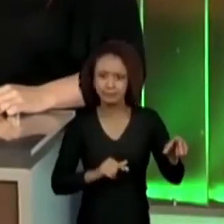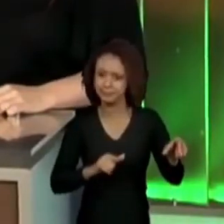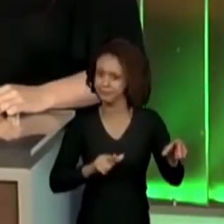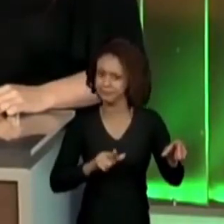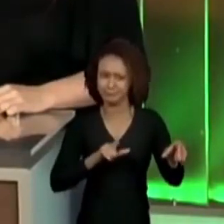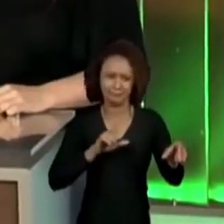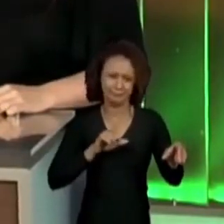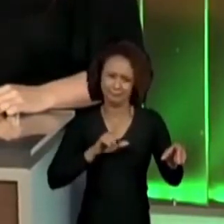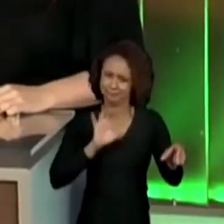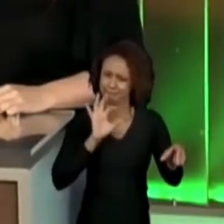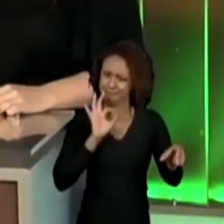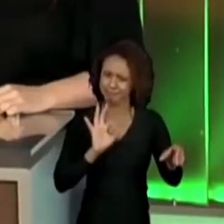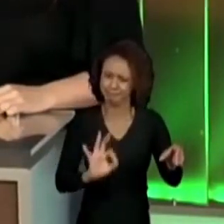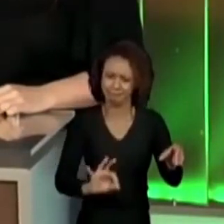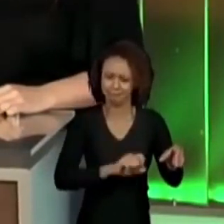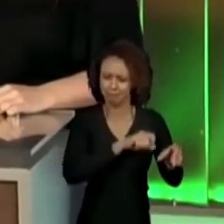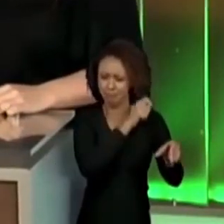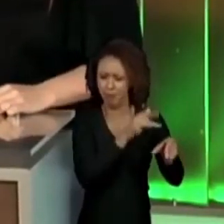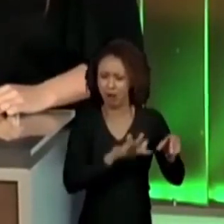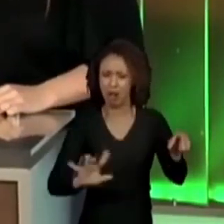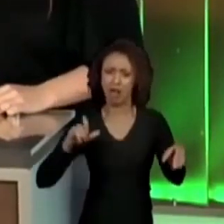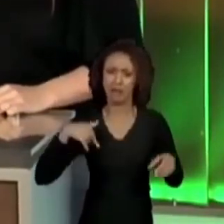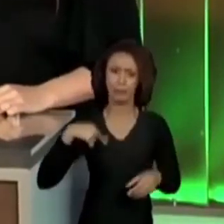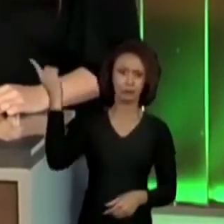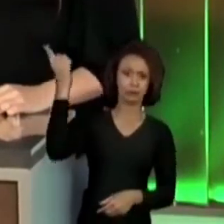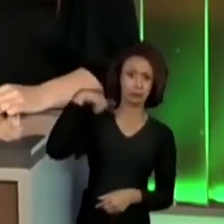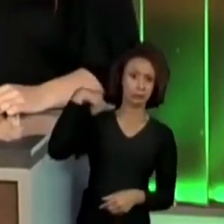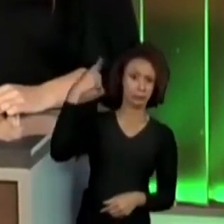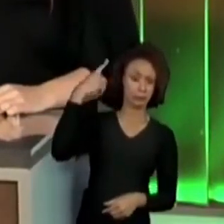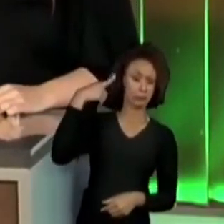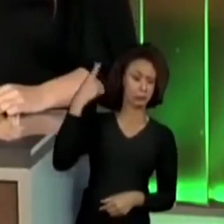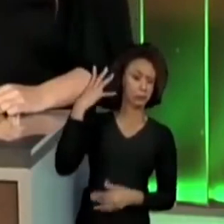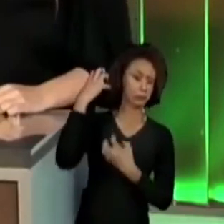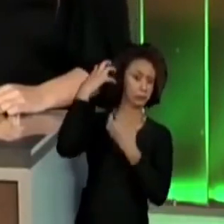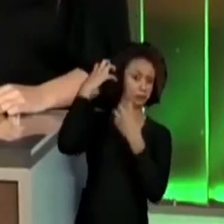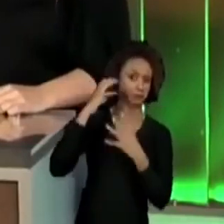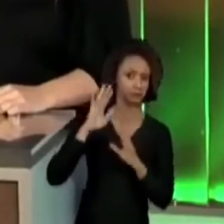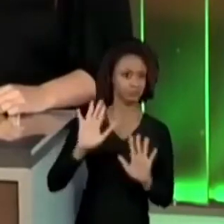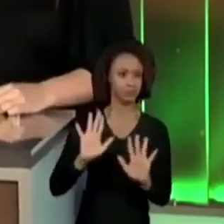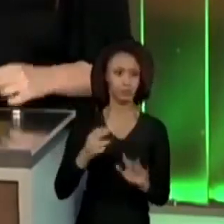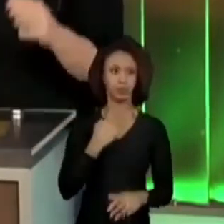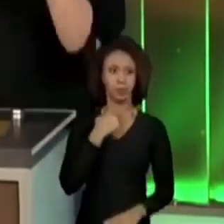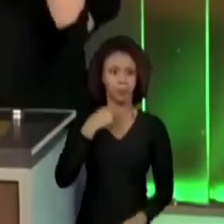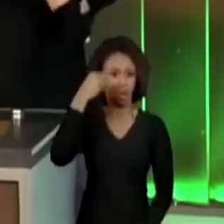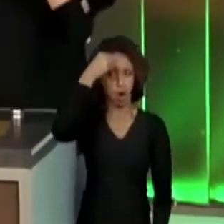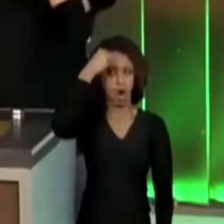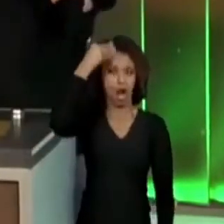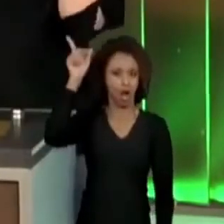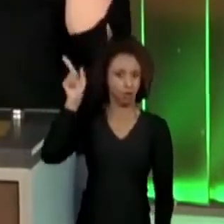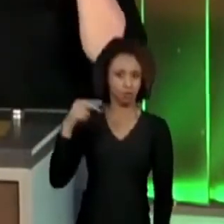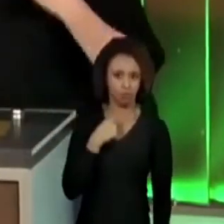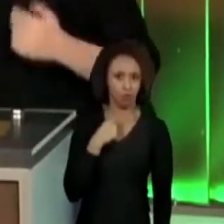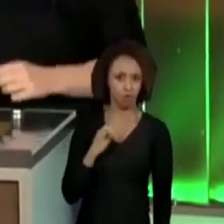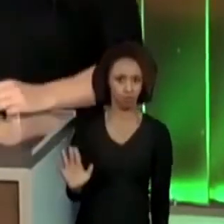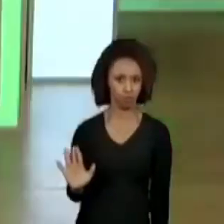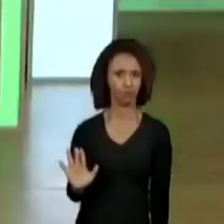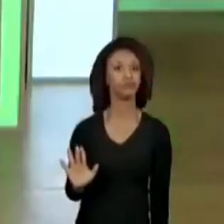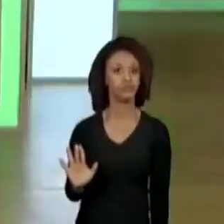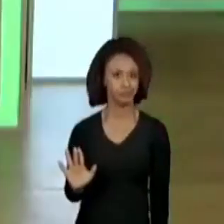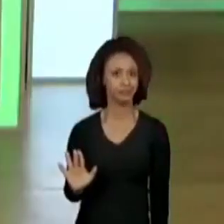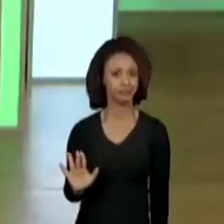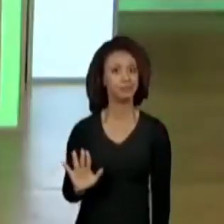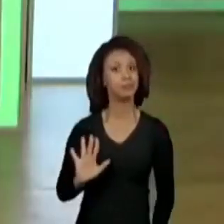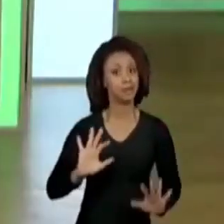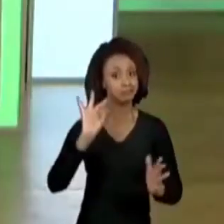uma catástrofe e eu vou levar uma bronca do oráculo. Então, eu não posso fazer isso, tá bom? Mas ela tá cheia mesmo,